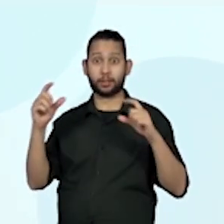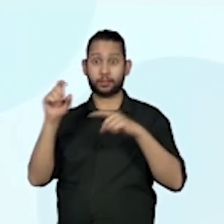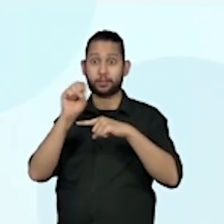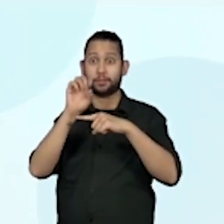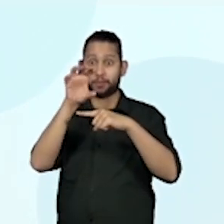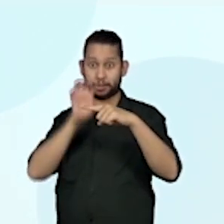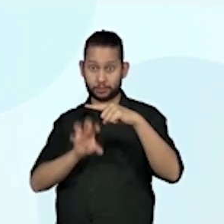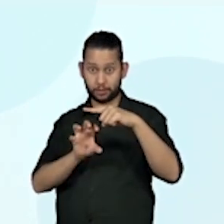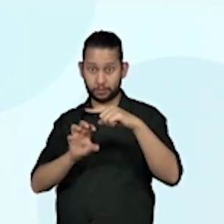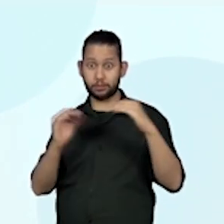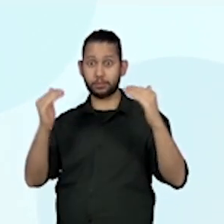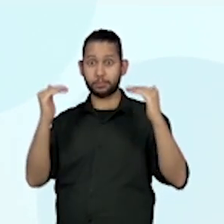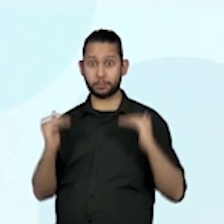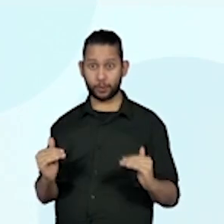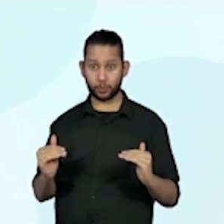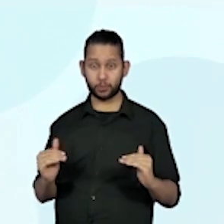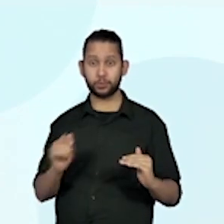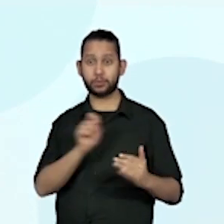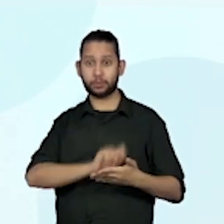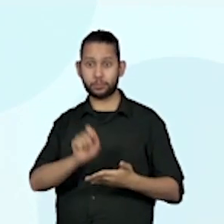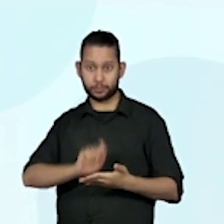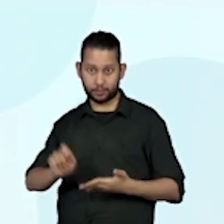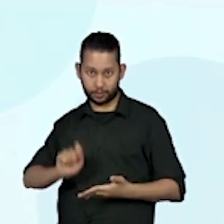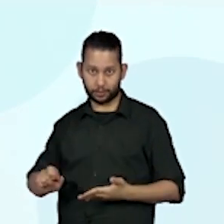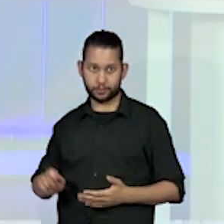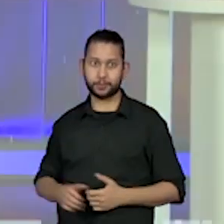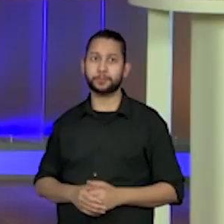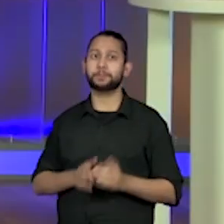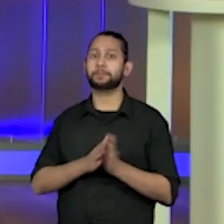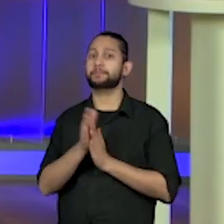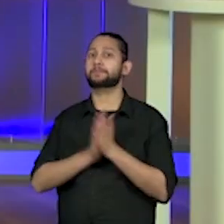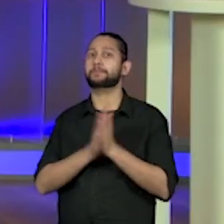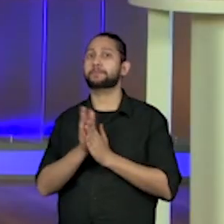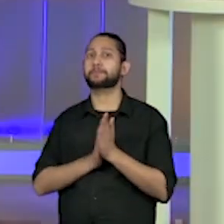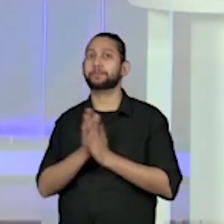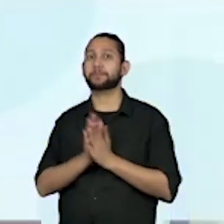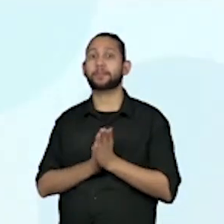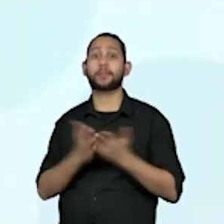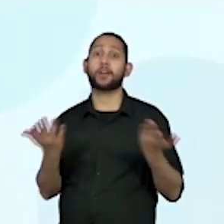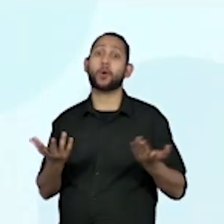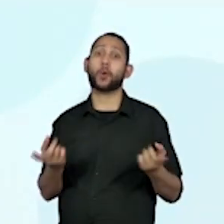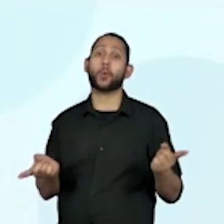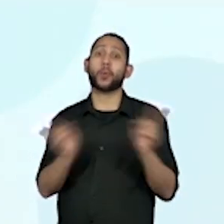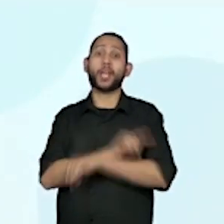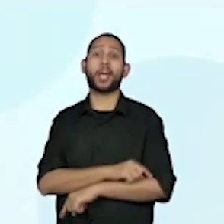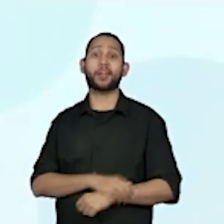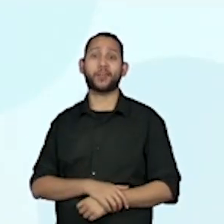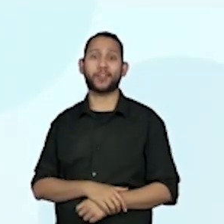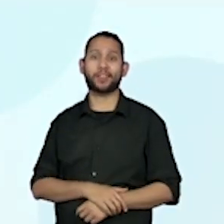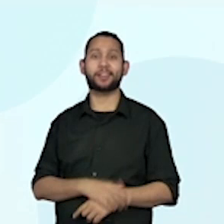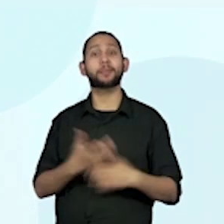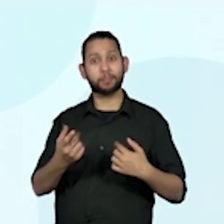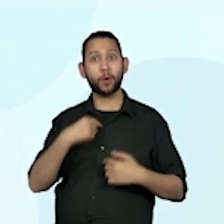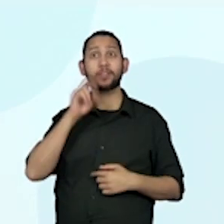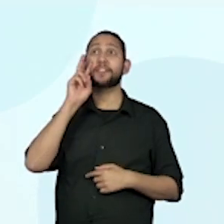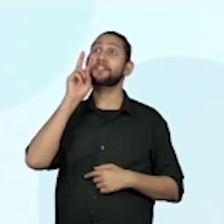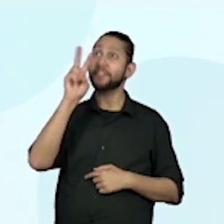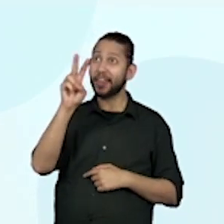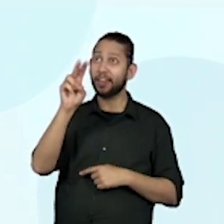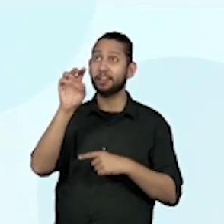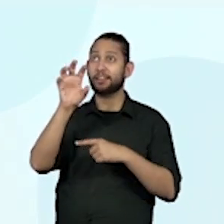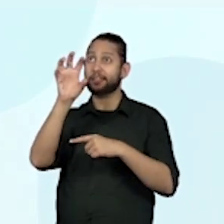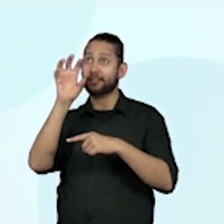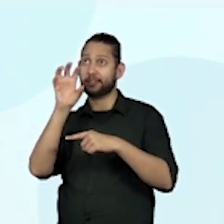extenso. Certo? Vamos para a nossa próxima telinha. Agora aqui mudou um pouquinho. Agora eu já tenho por